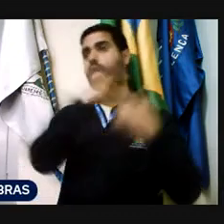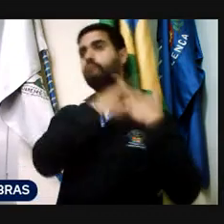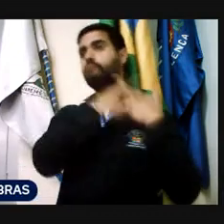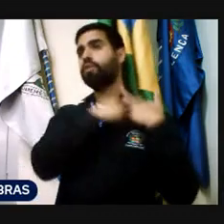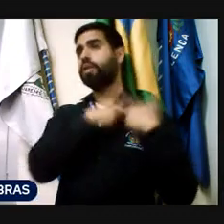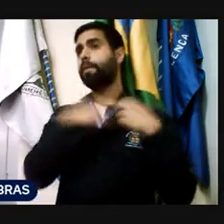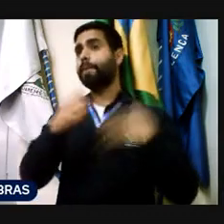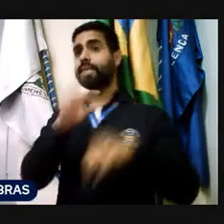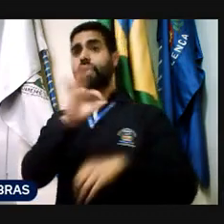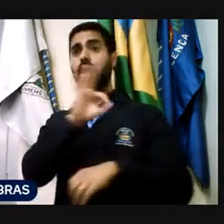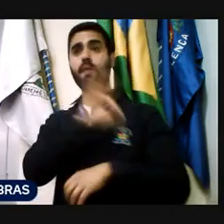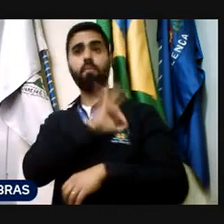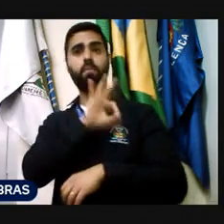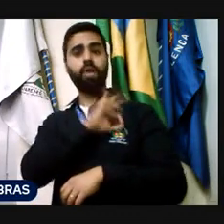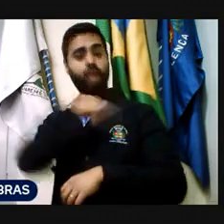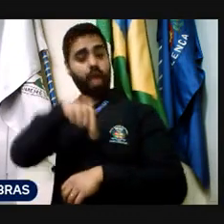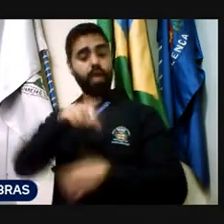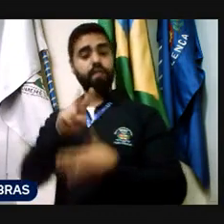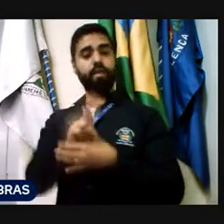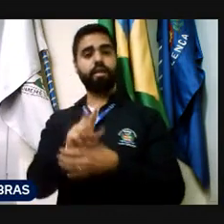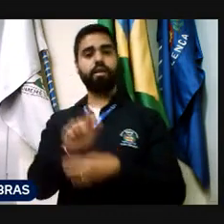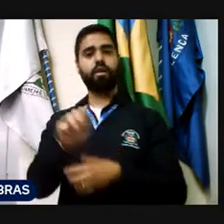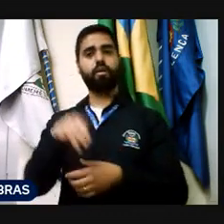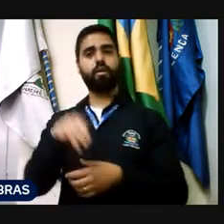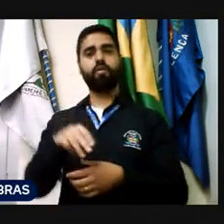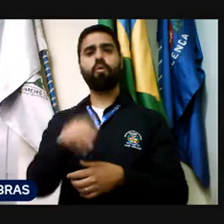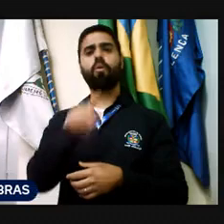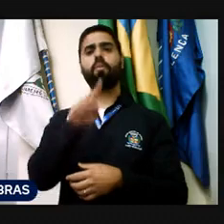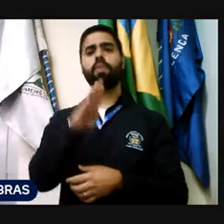Guarda Municipal. O BPRV